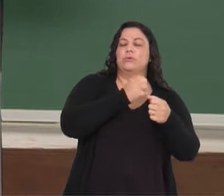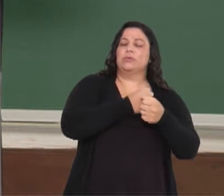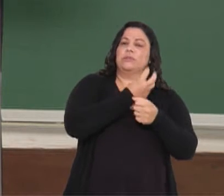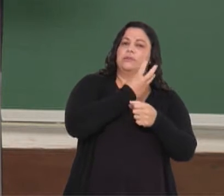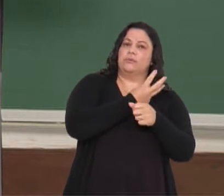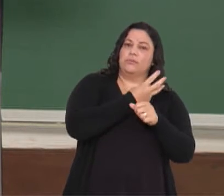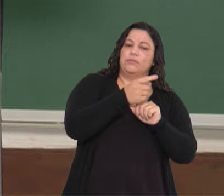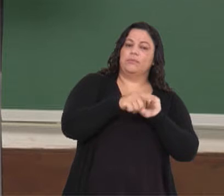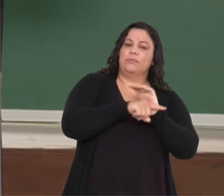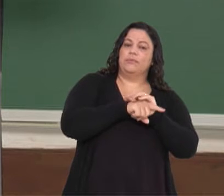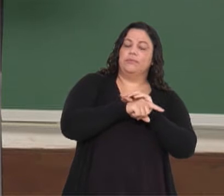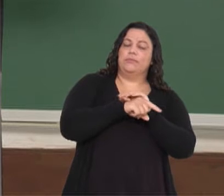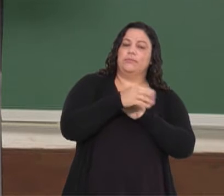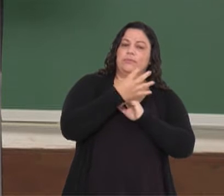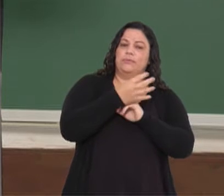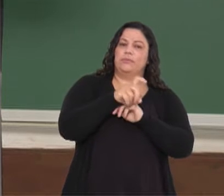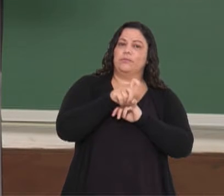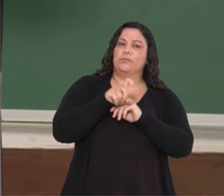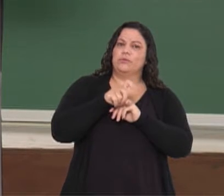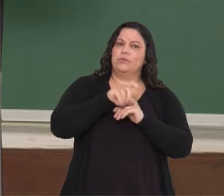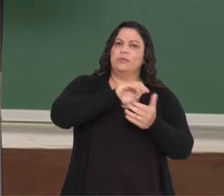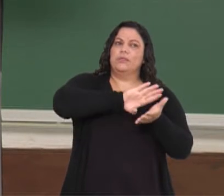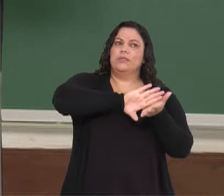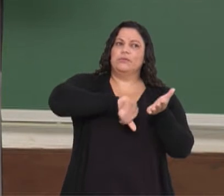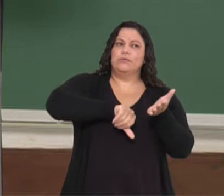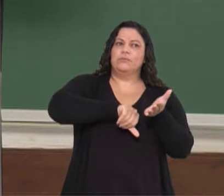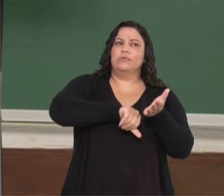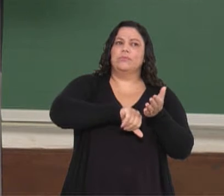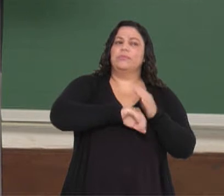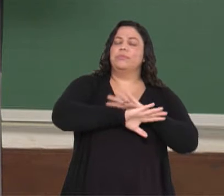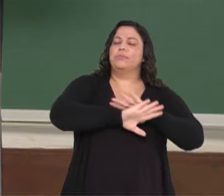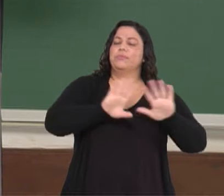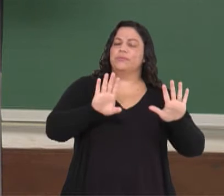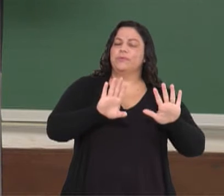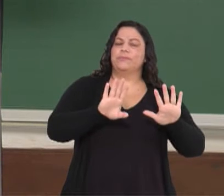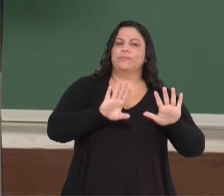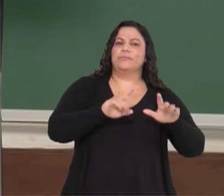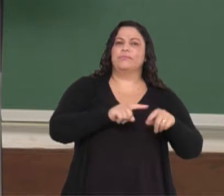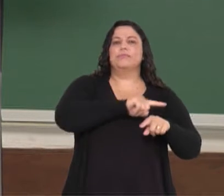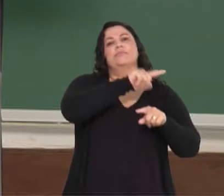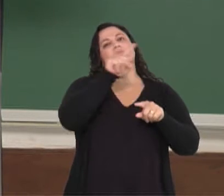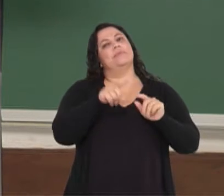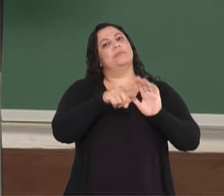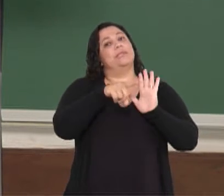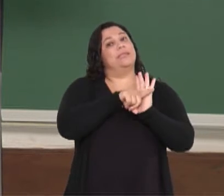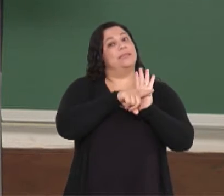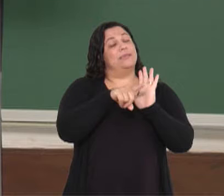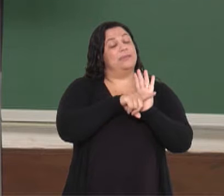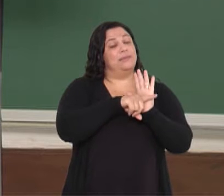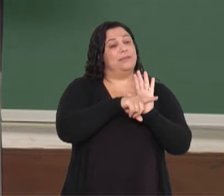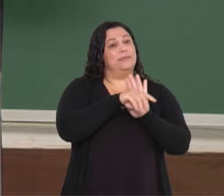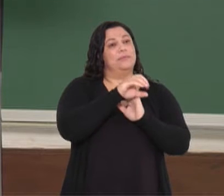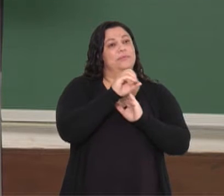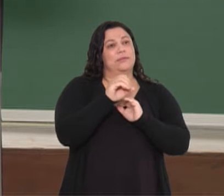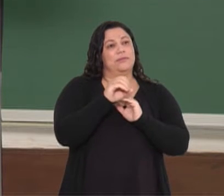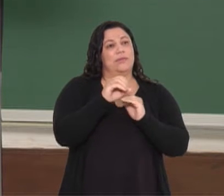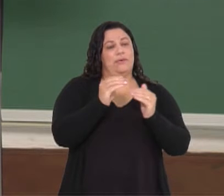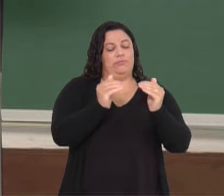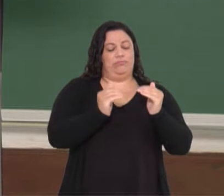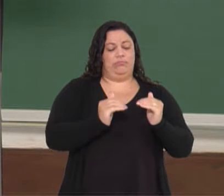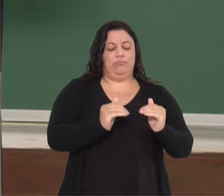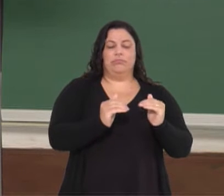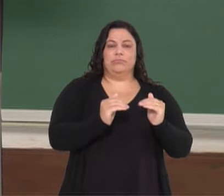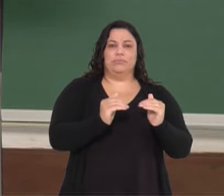4x desapareceu, dá zero. E negativo x ao quadrado menos zero permanece